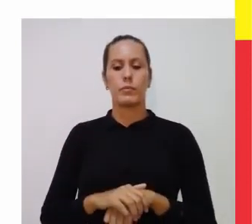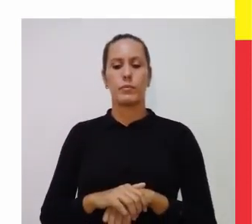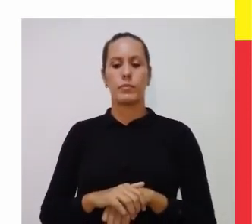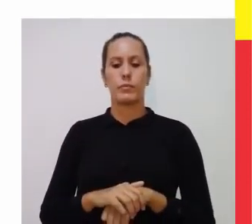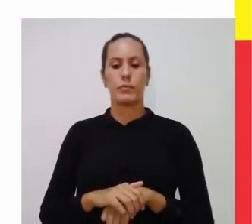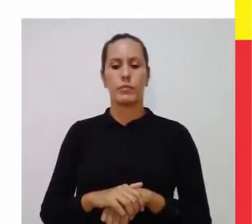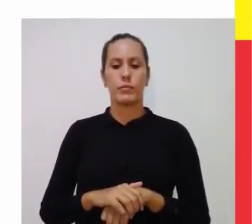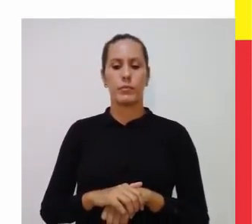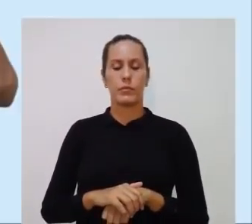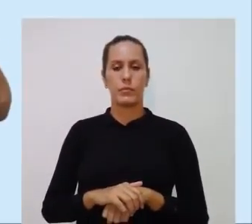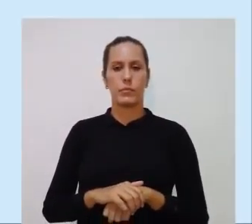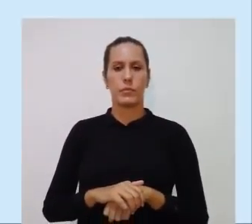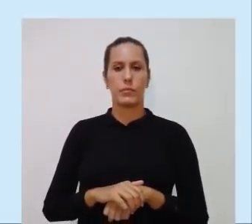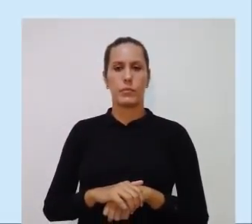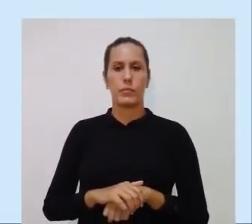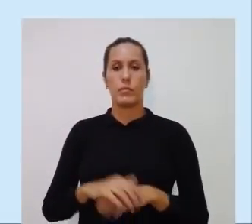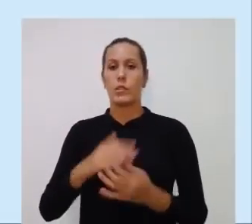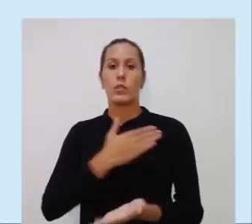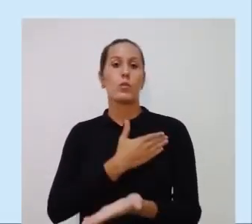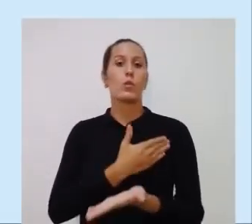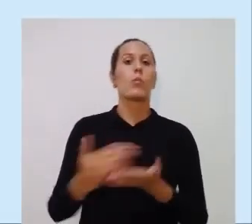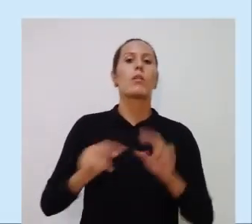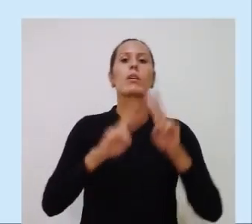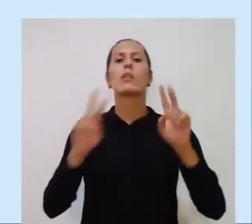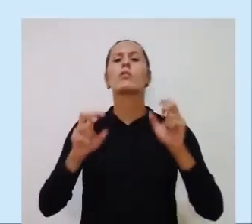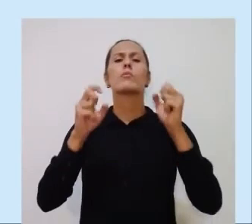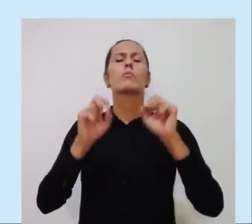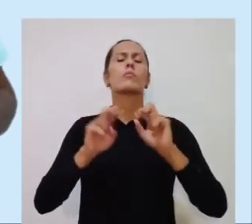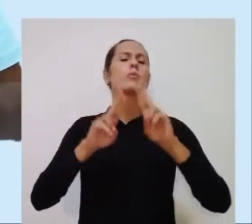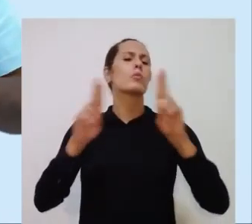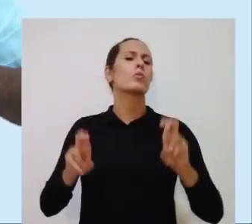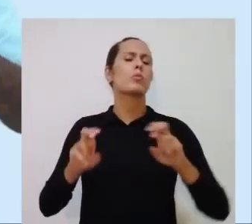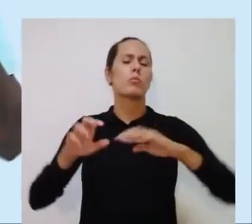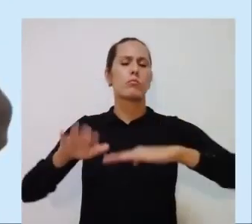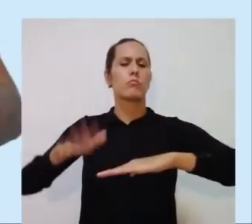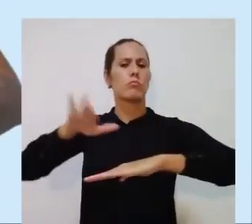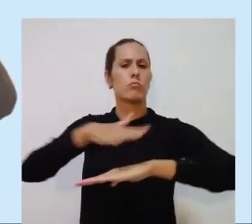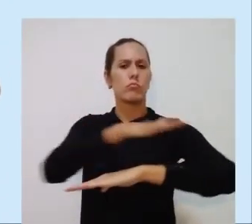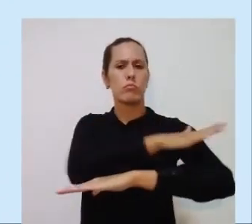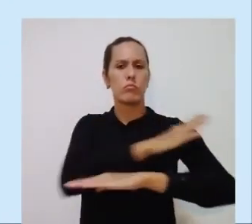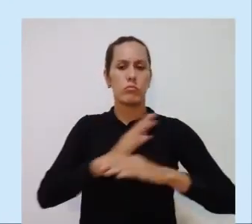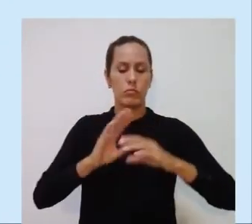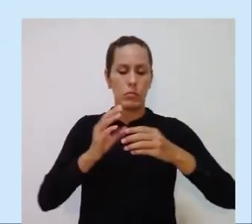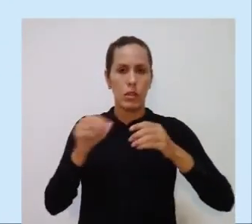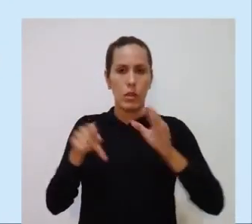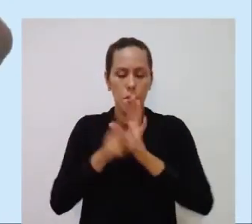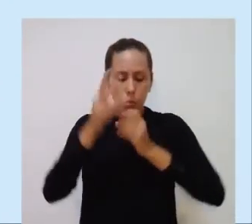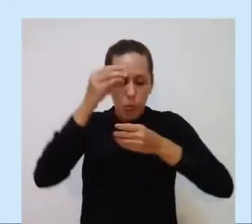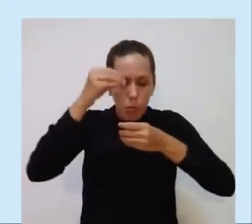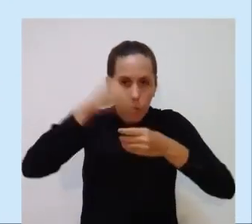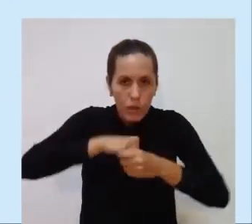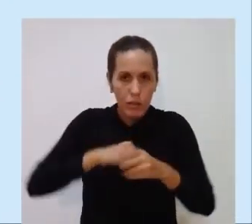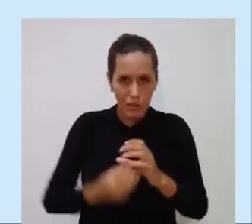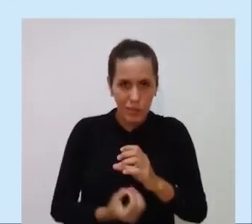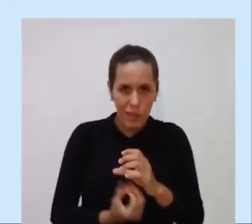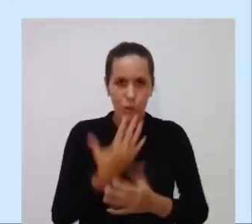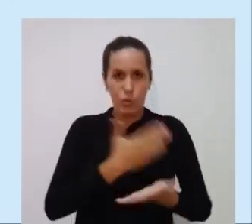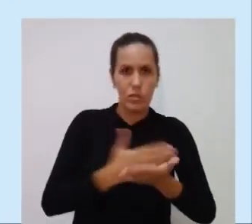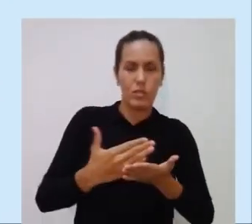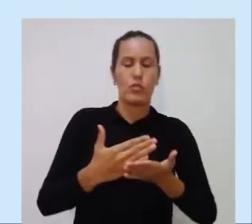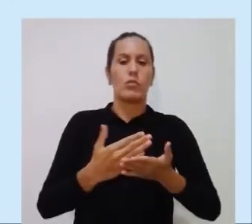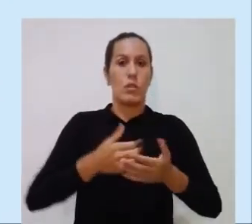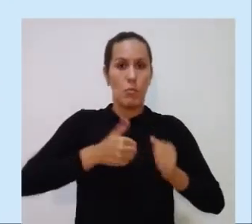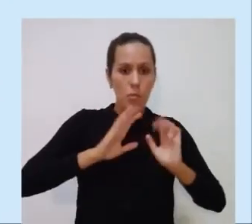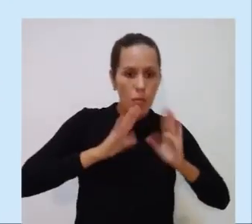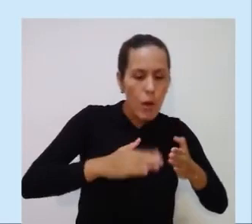lá. Antes de a gente começar a falar sobre o relevo, na sua porção endógena, continuar falando e falar das exógenas